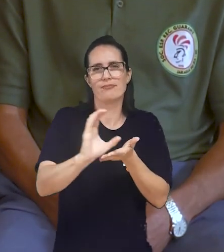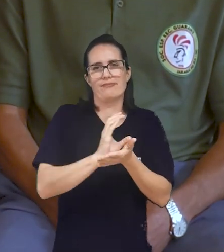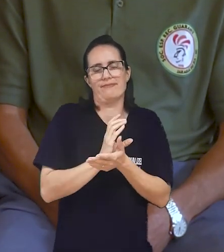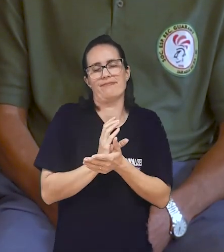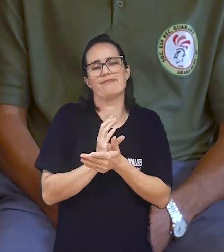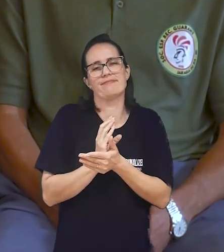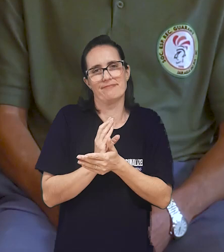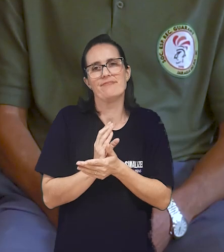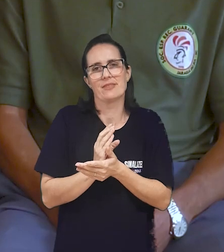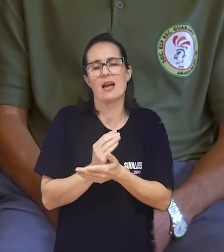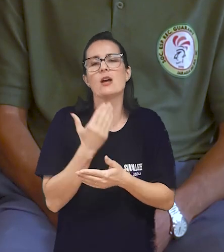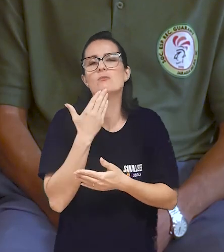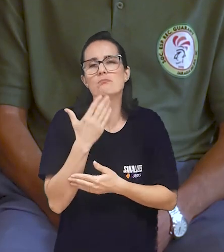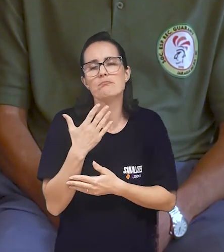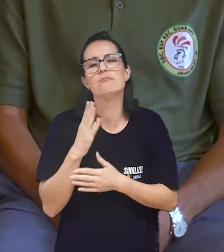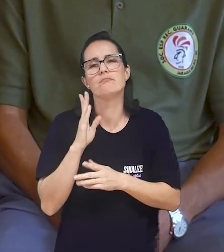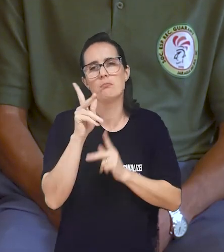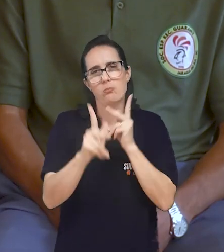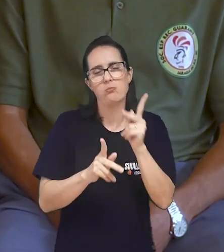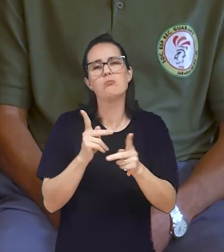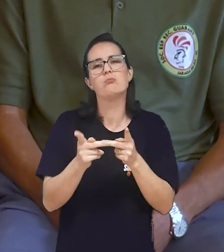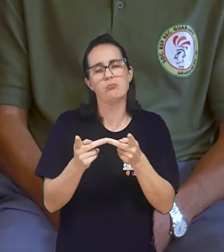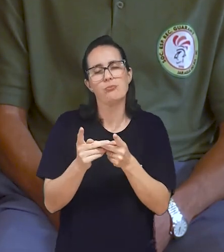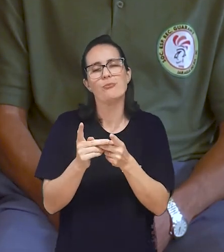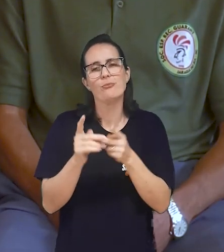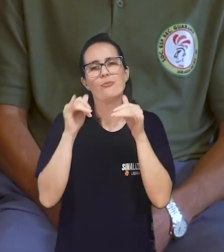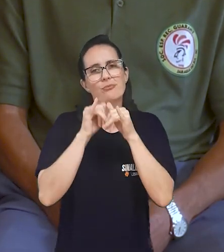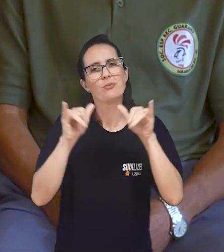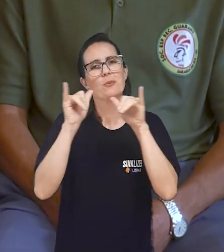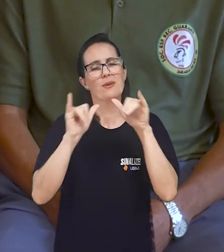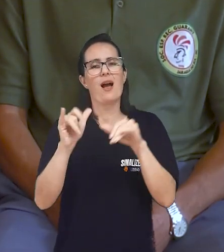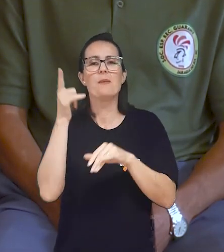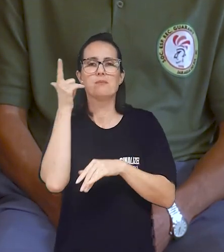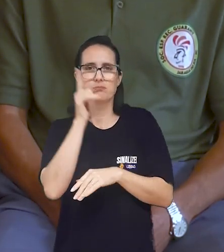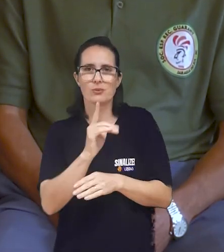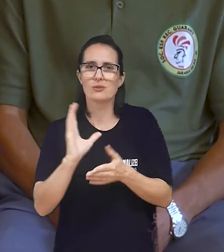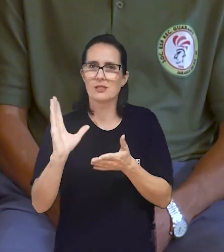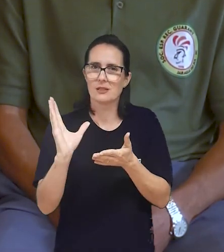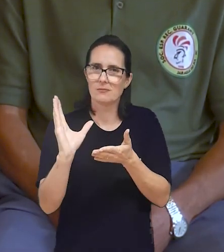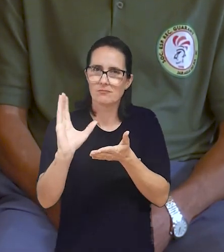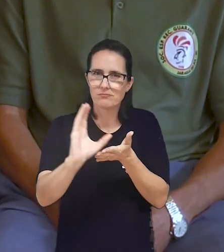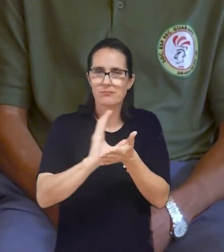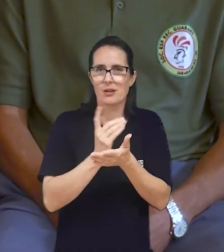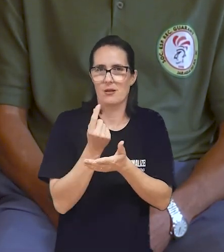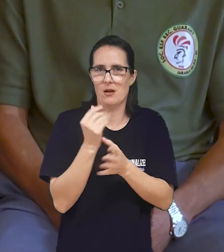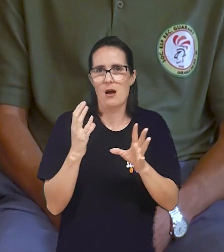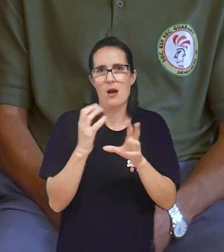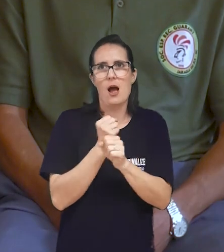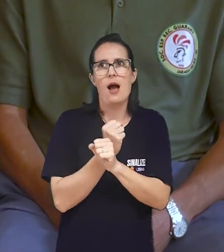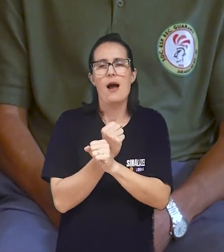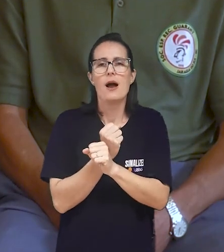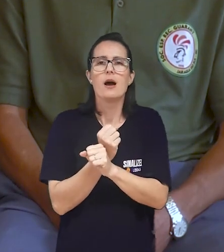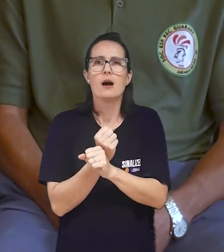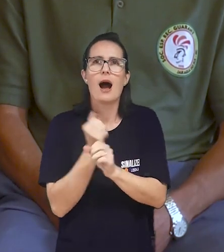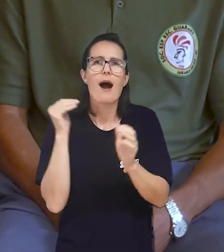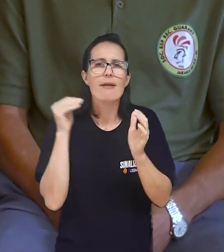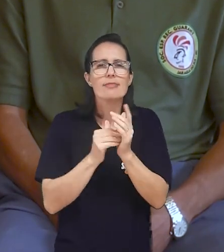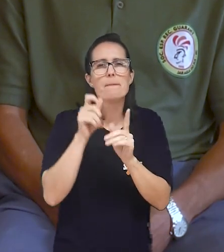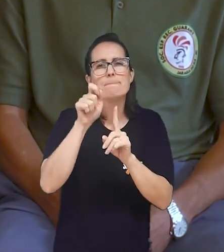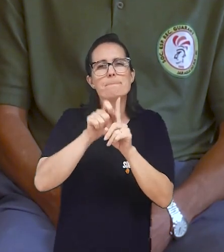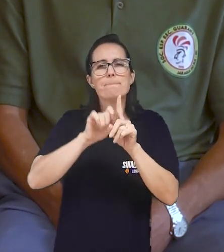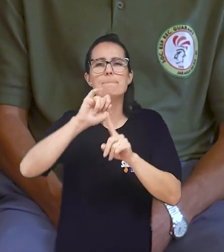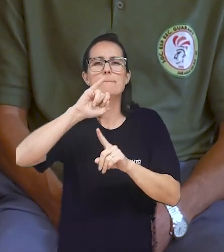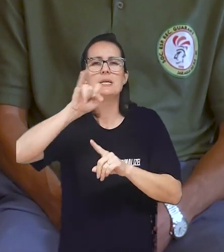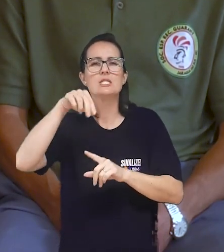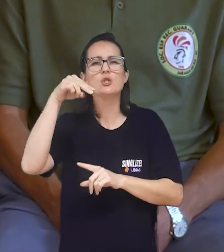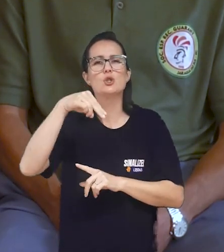em geral que conheça, para que possa indicar a sociedade também para que a gente consiga captar esse recurso, que a gente tem até janeiro